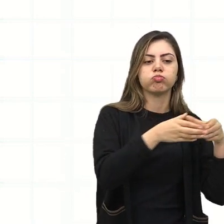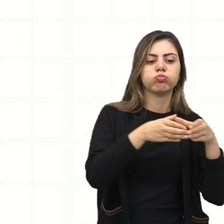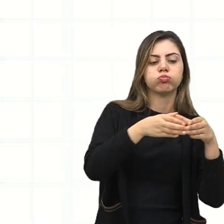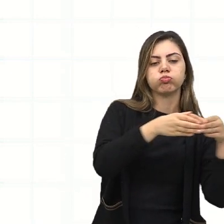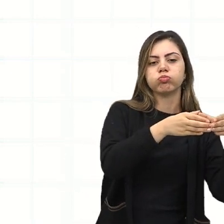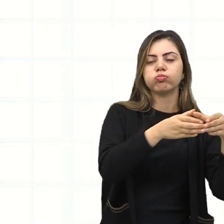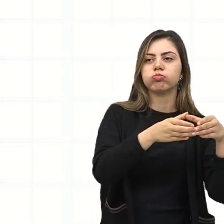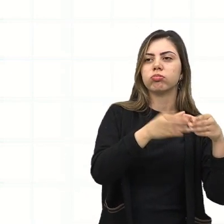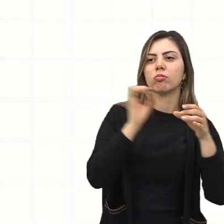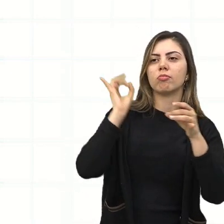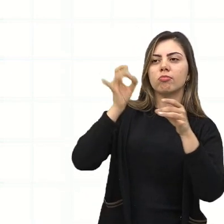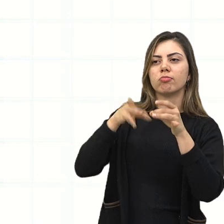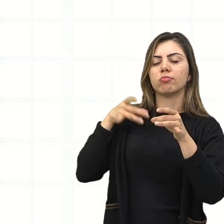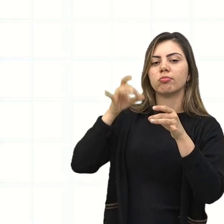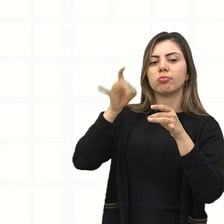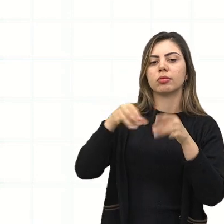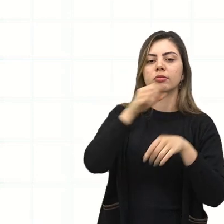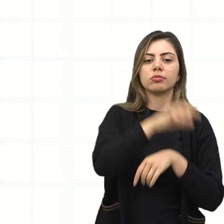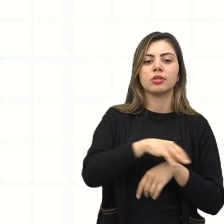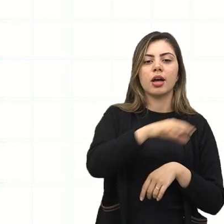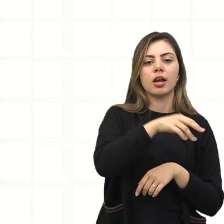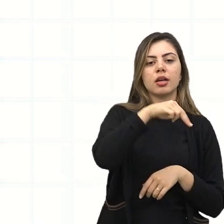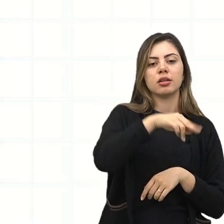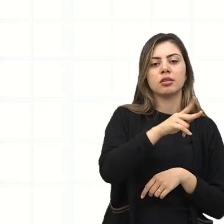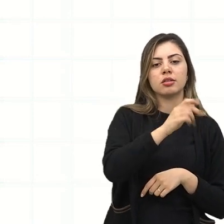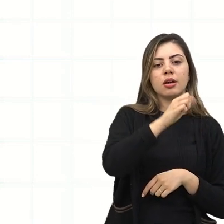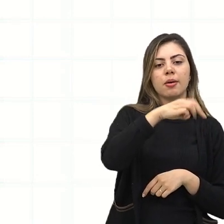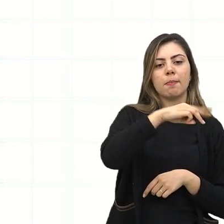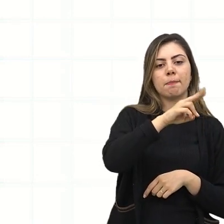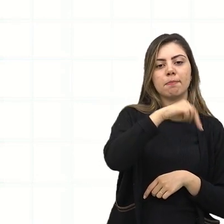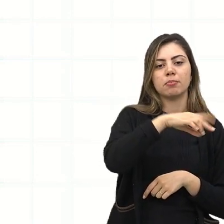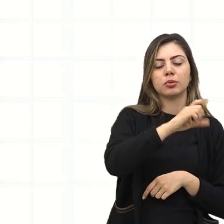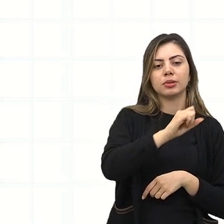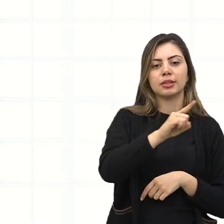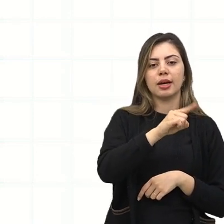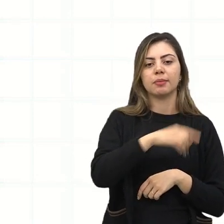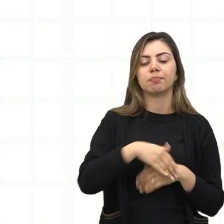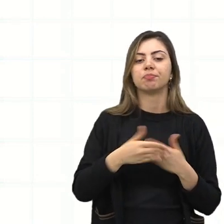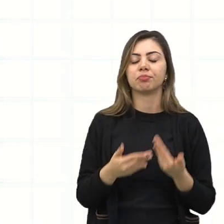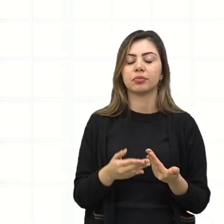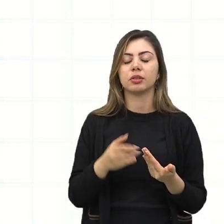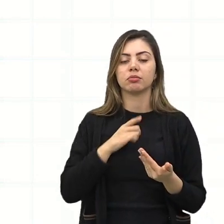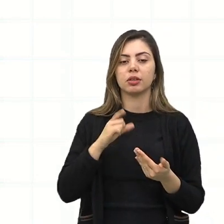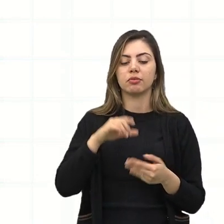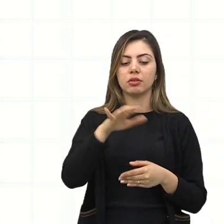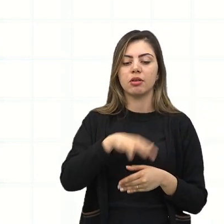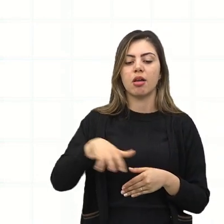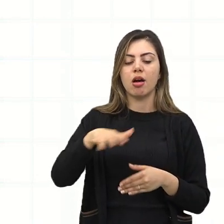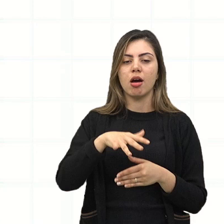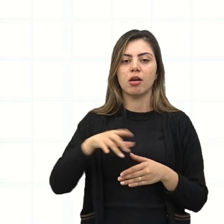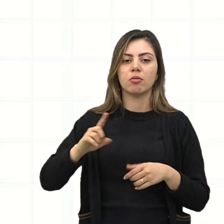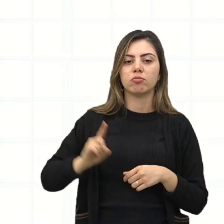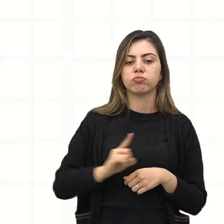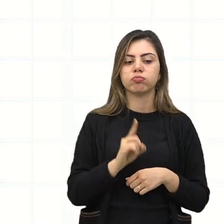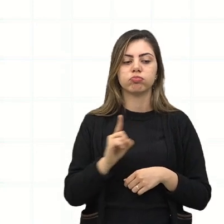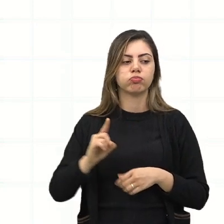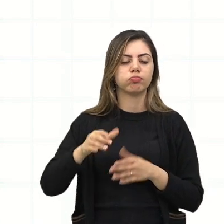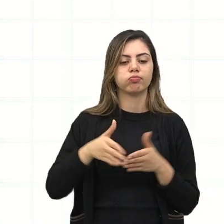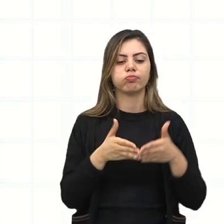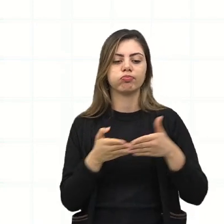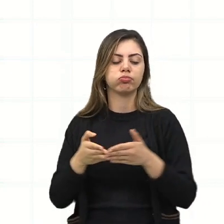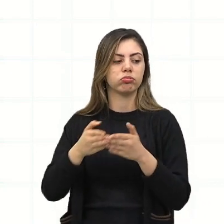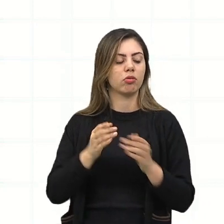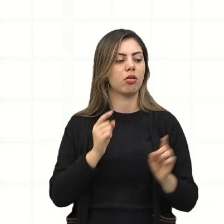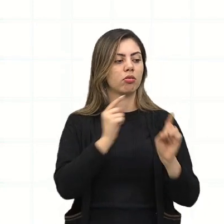aquela região do Nhamundá e ao percorrer essa região eles encontraram essas guerreiras que